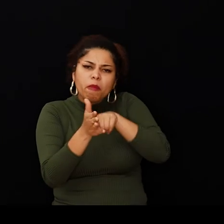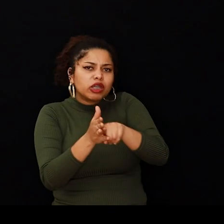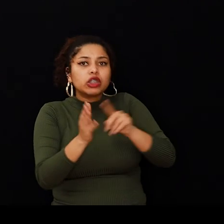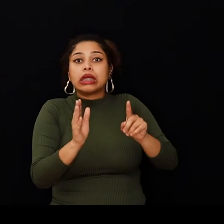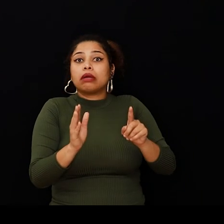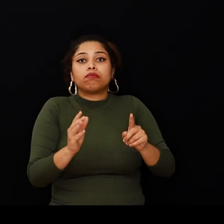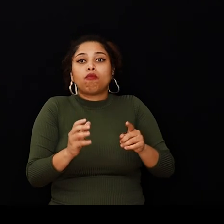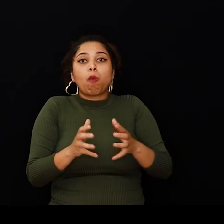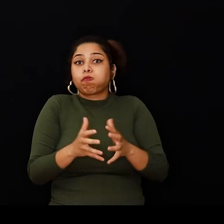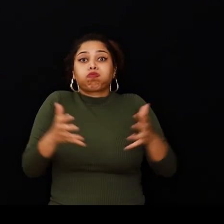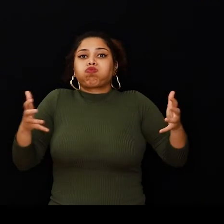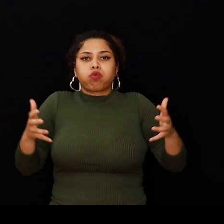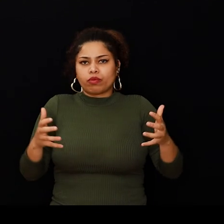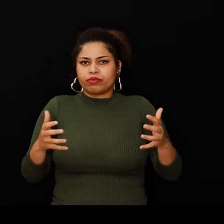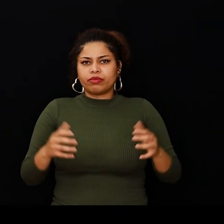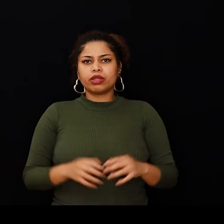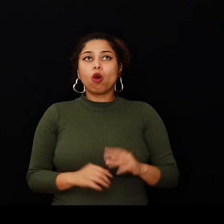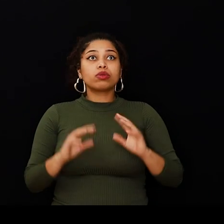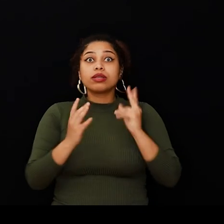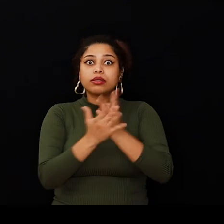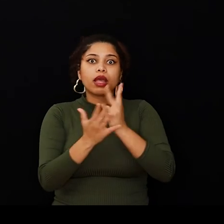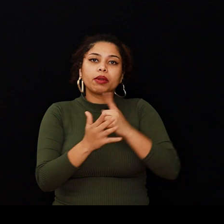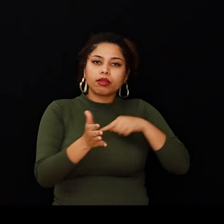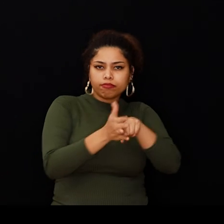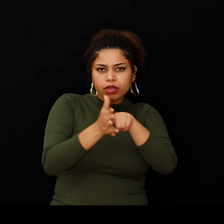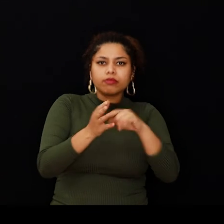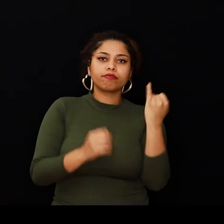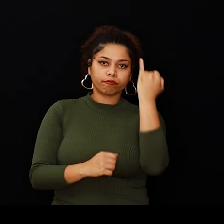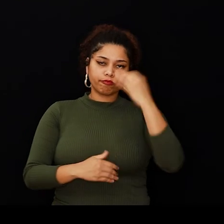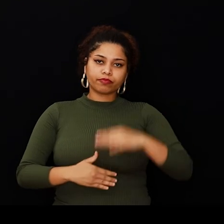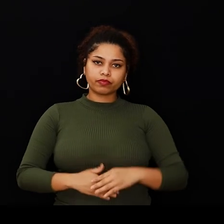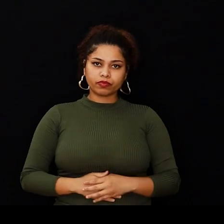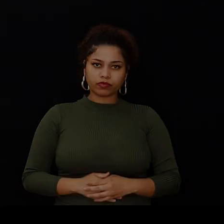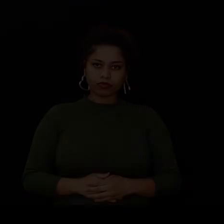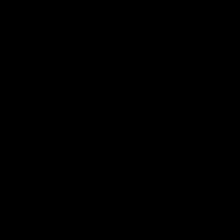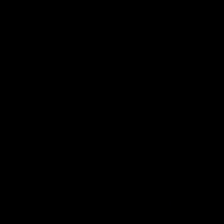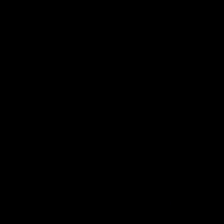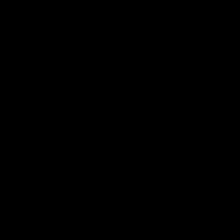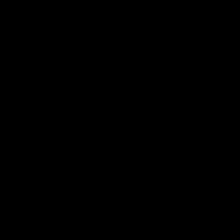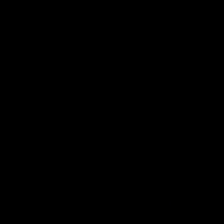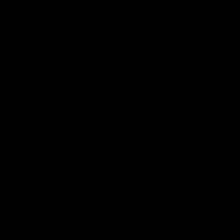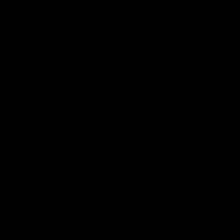lido, muito estudado, e é fonte de interesse a todo momento, né?